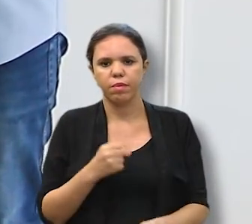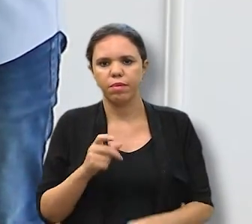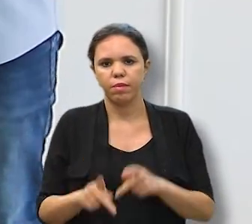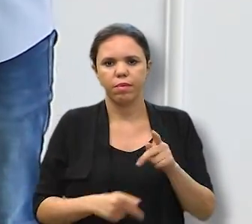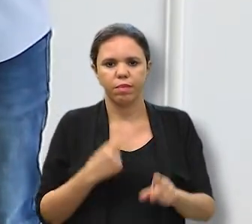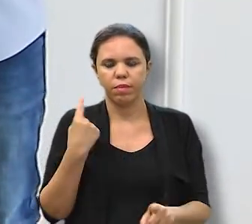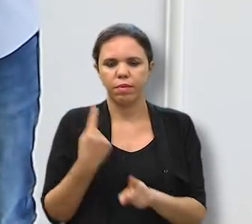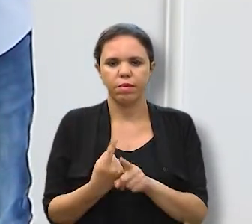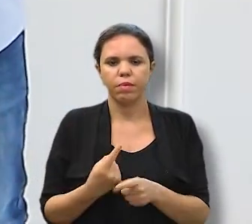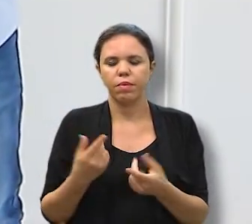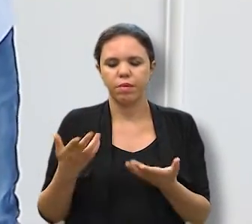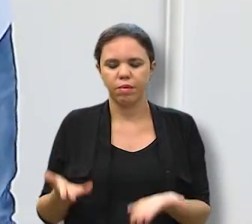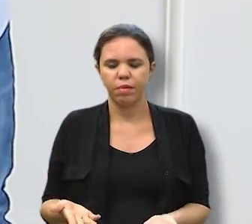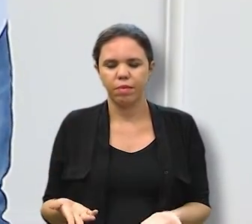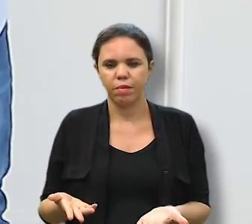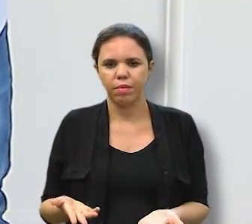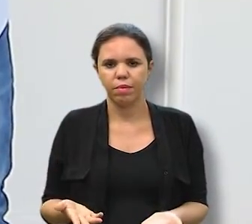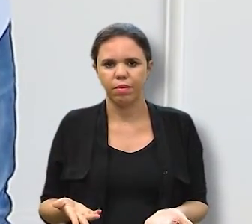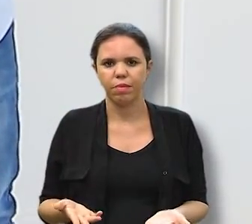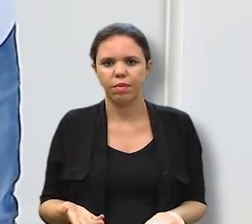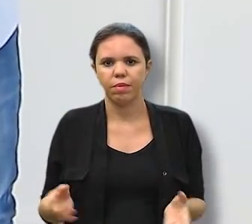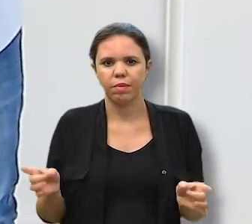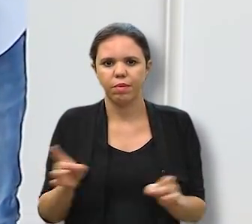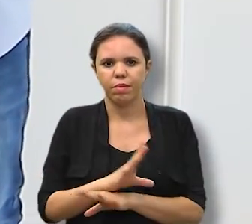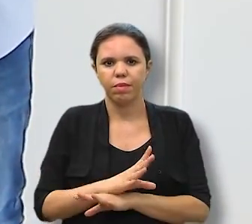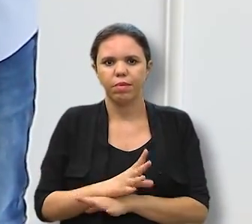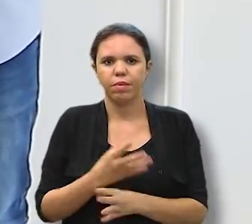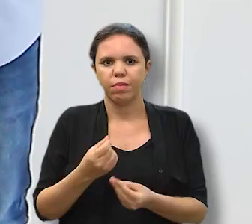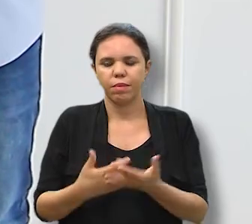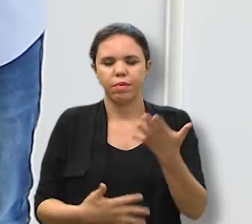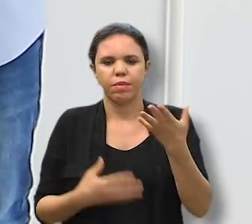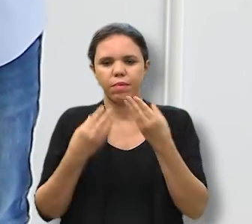pessoal vai encontrar novidade aqui. Então, gente, vamos terminar aqui porque tem